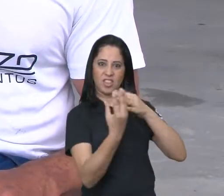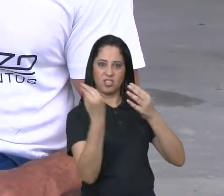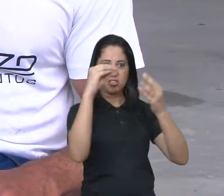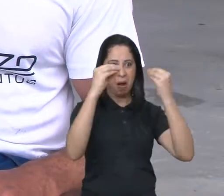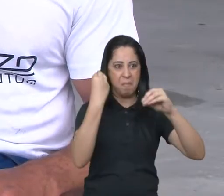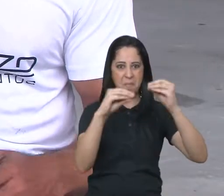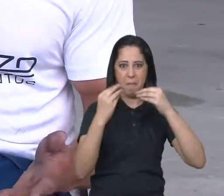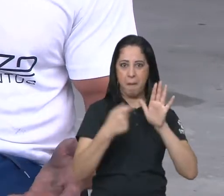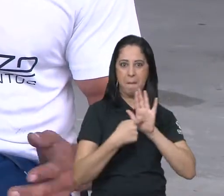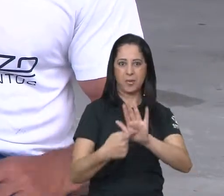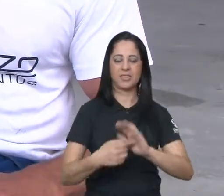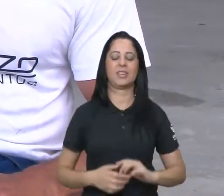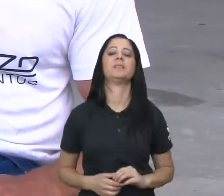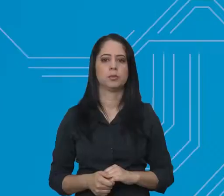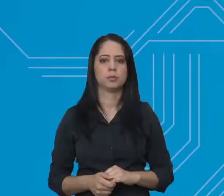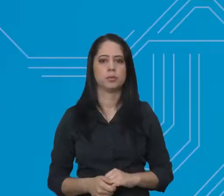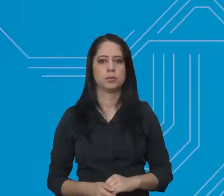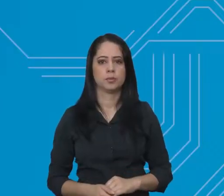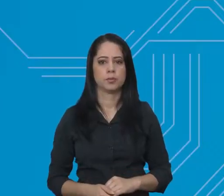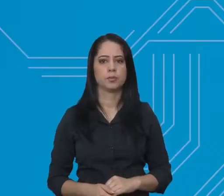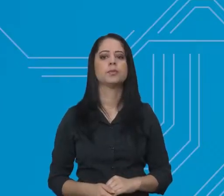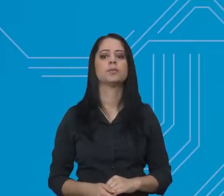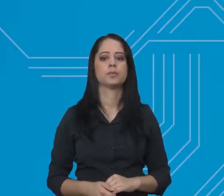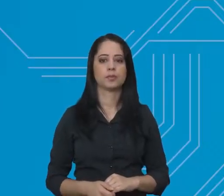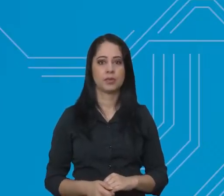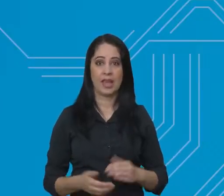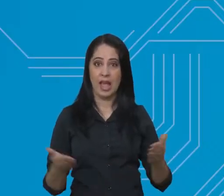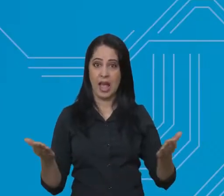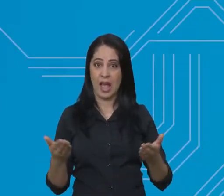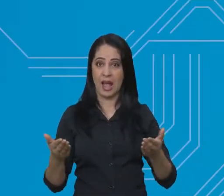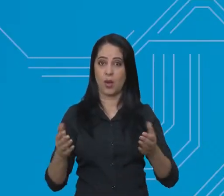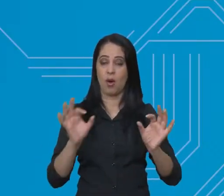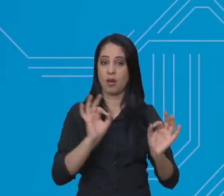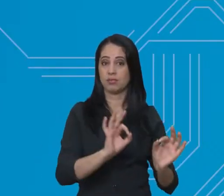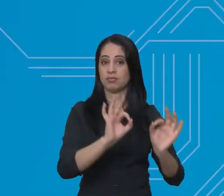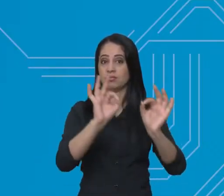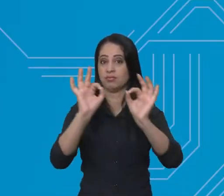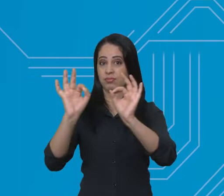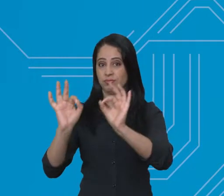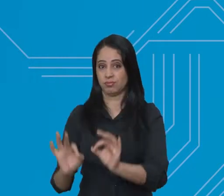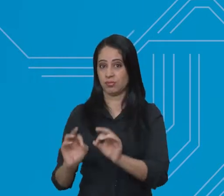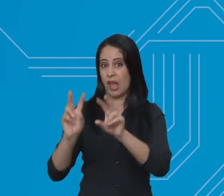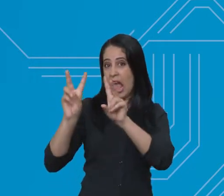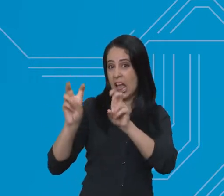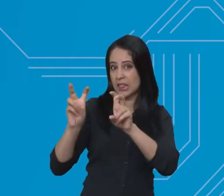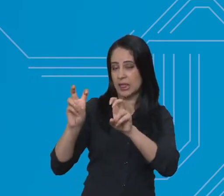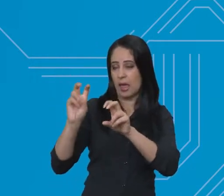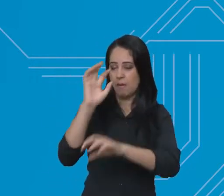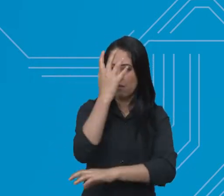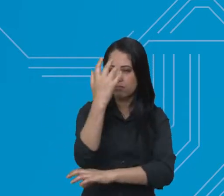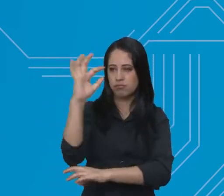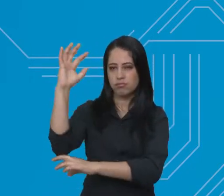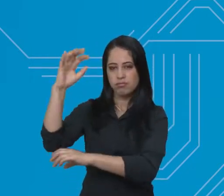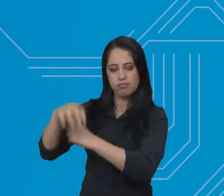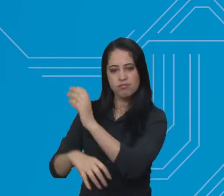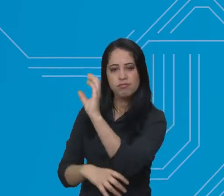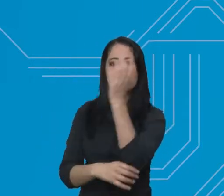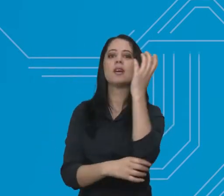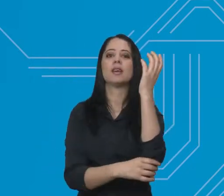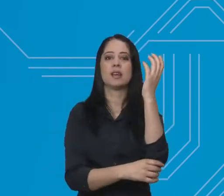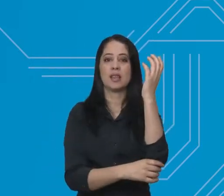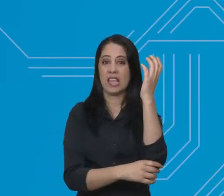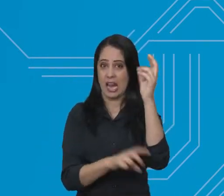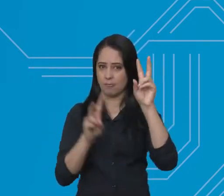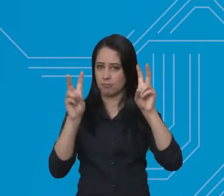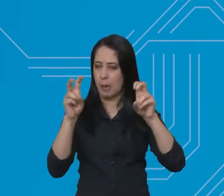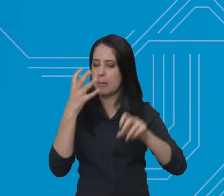também apareça nas redes sociais. E vamos para mais uma matéria sobre meio ambiente. Hoje a gente fala de um tema muito